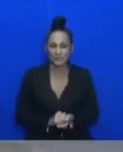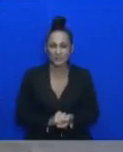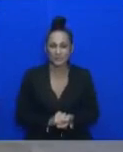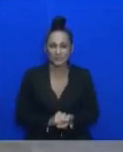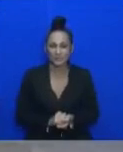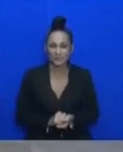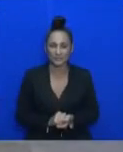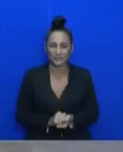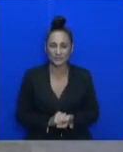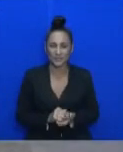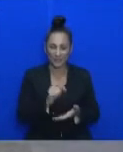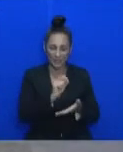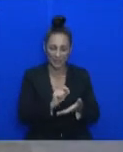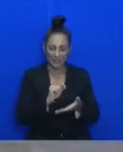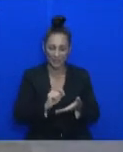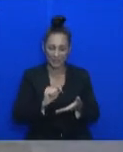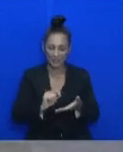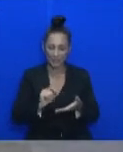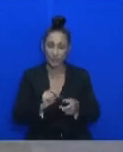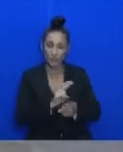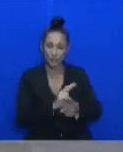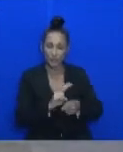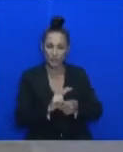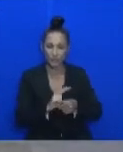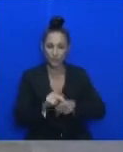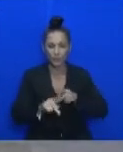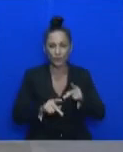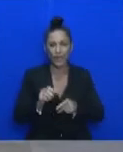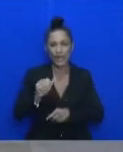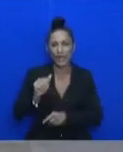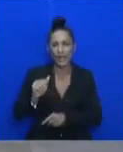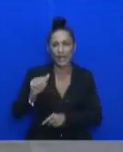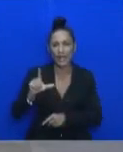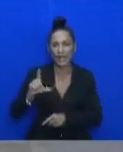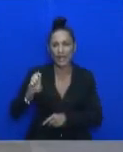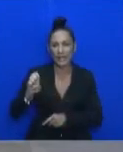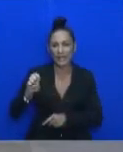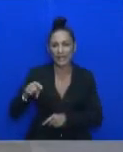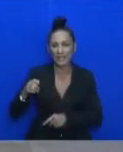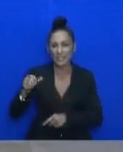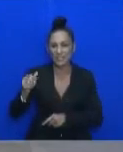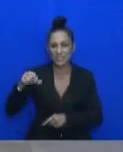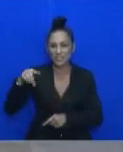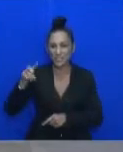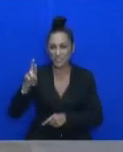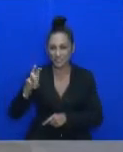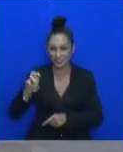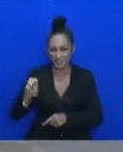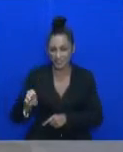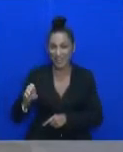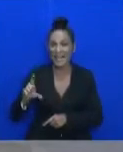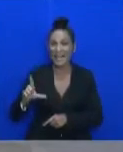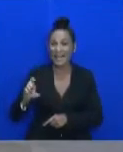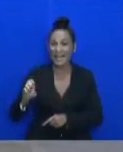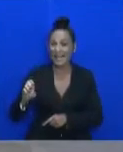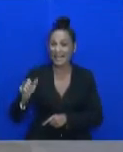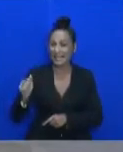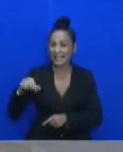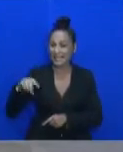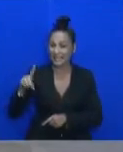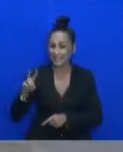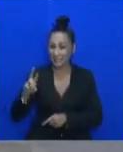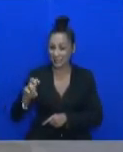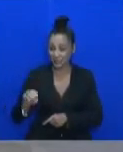sorteio. Leandro está assinatura aqui, populares, Alexandre lá. O Alexandre de Godoy e Leandro Gonçalves e os colegas da Caixa,